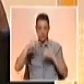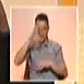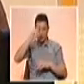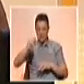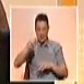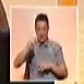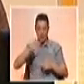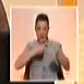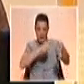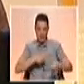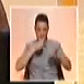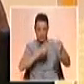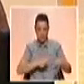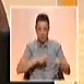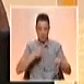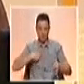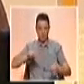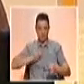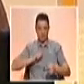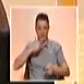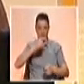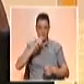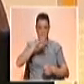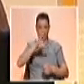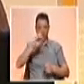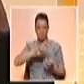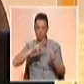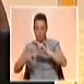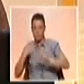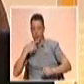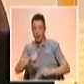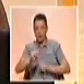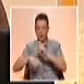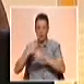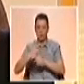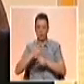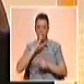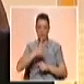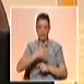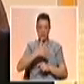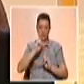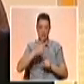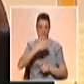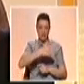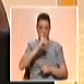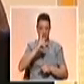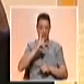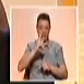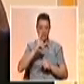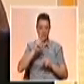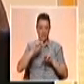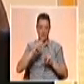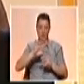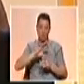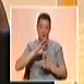Agricultura Espanhol autorizou mais um transvase do Tejo para o Rio Segura. Portanto, estamos a falar de 76 hectómetros cúbicos que vão ser transferidos, ou seja, retirados